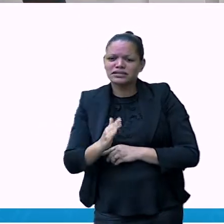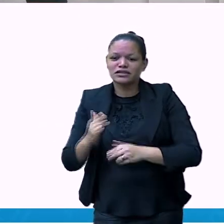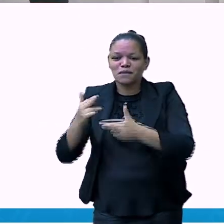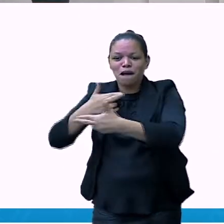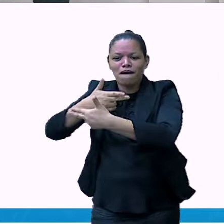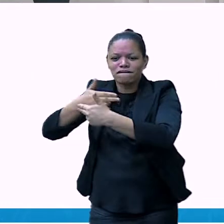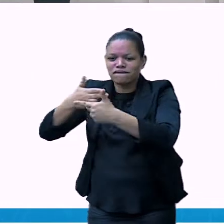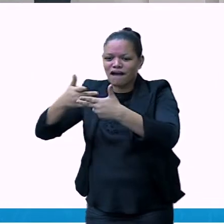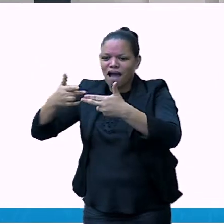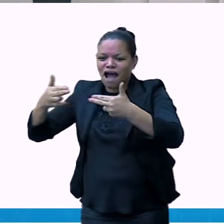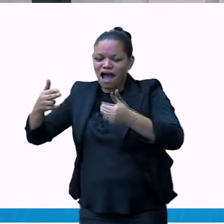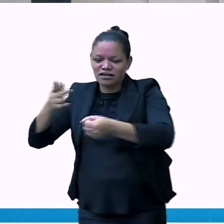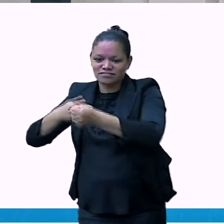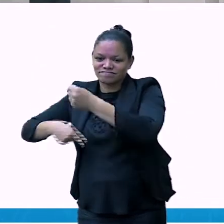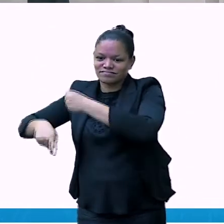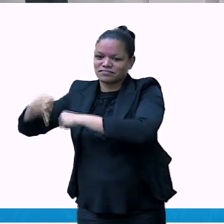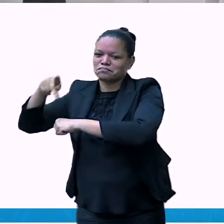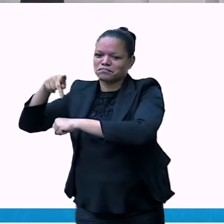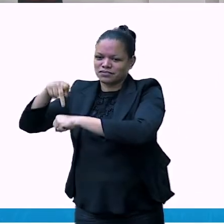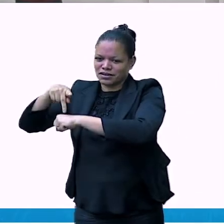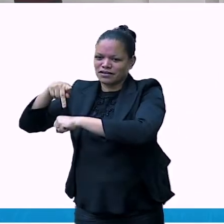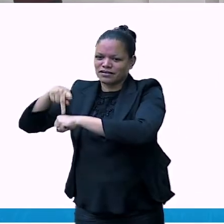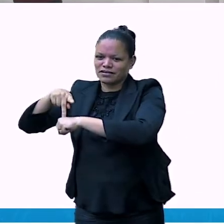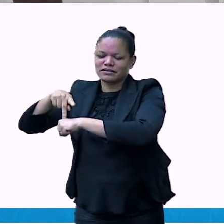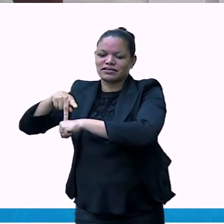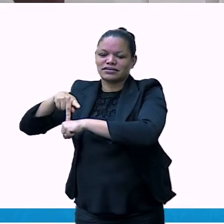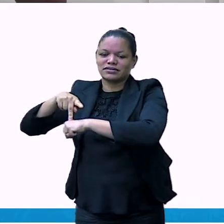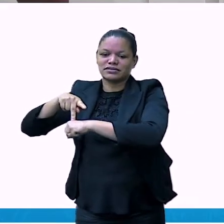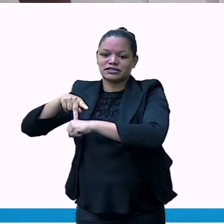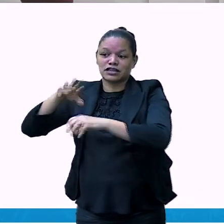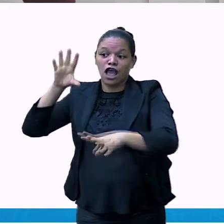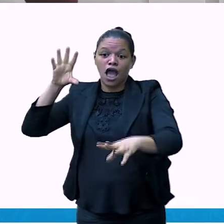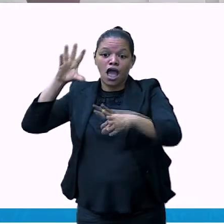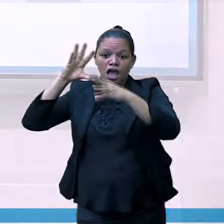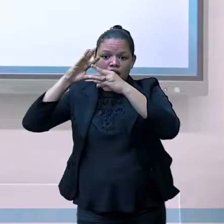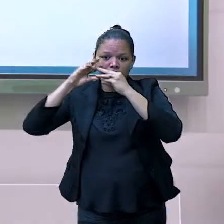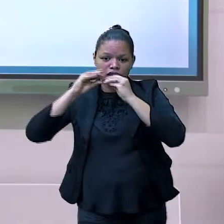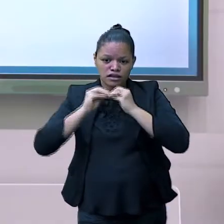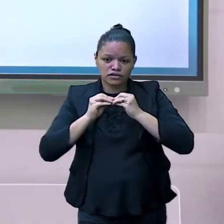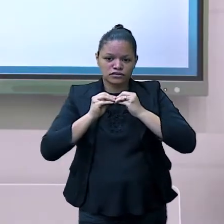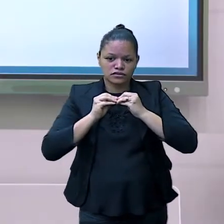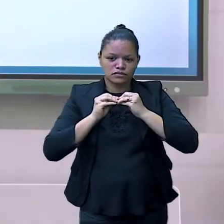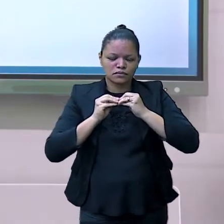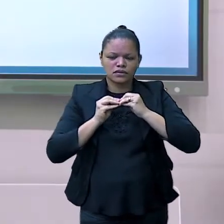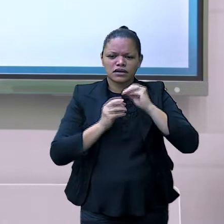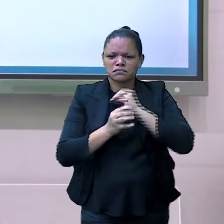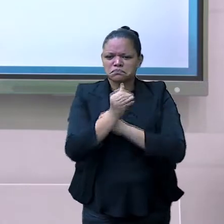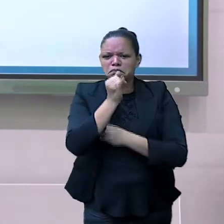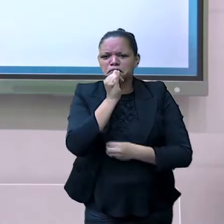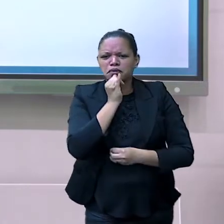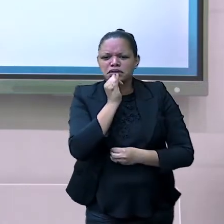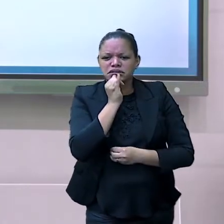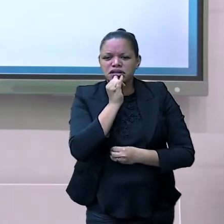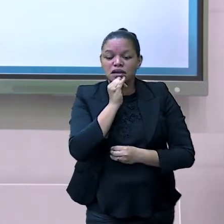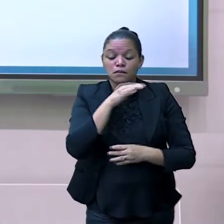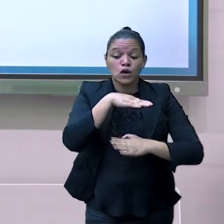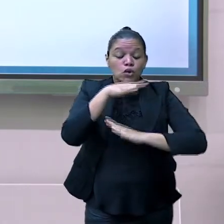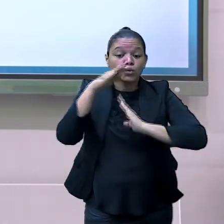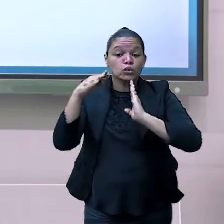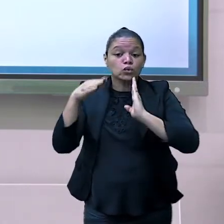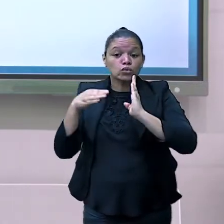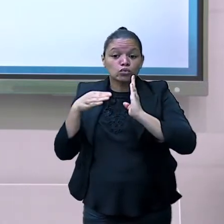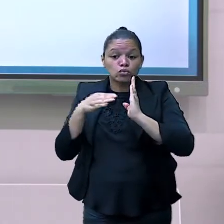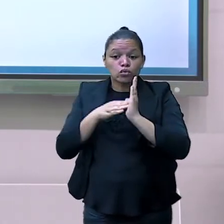procedentes do país. Resumindo, tudo que sai tanto de produto ou como vendas